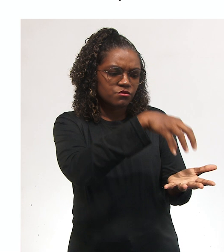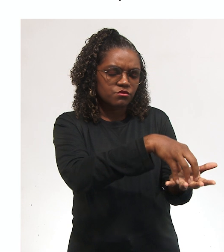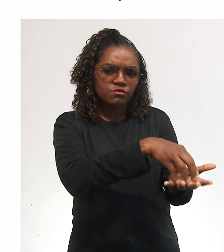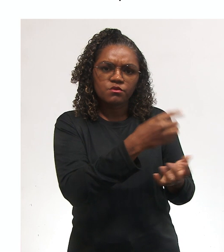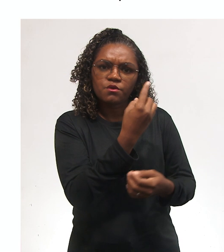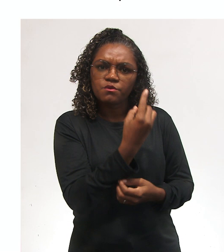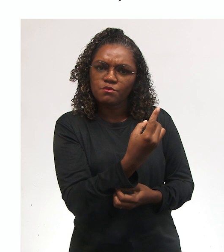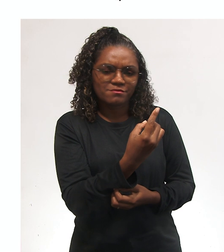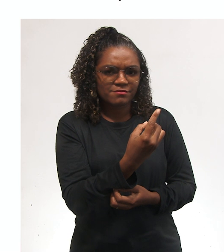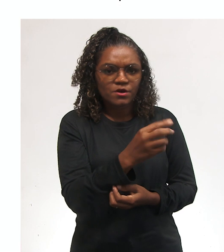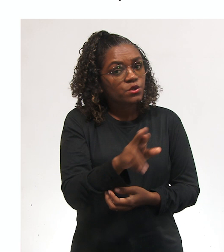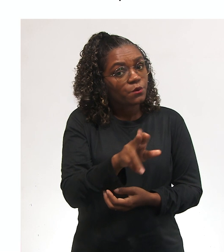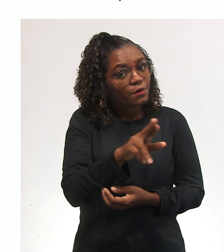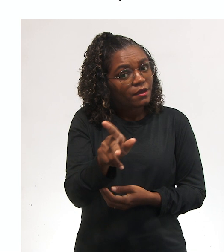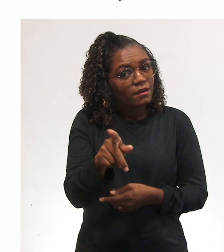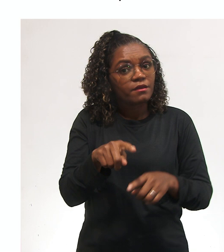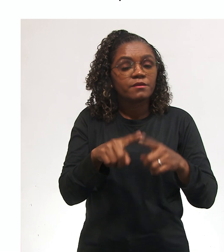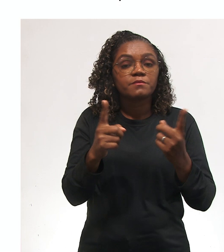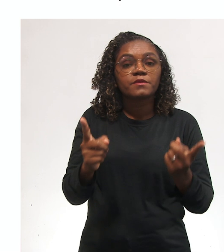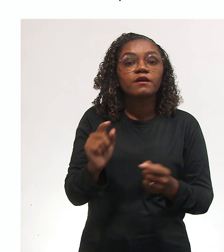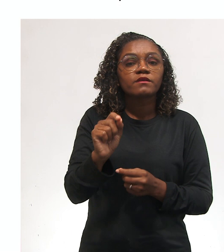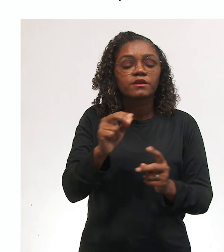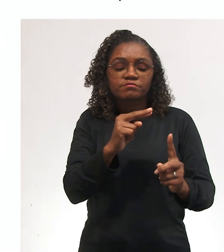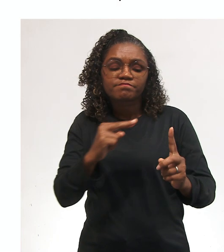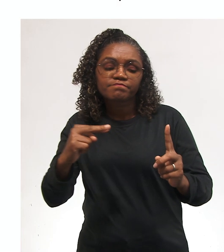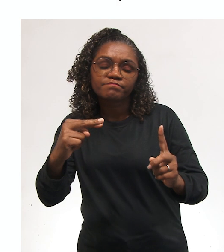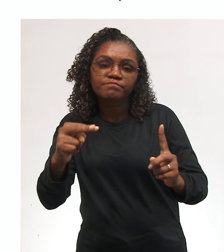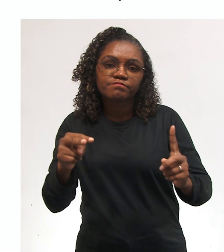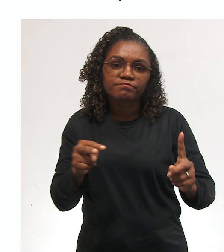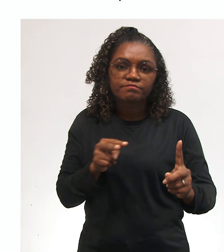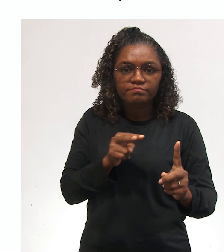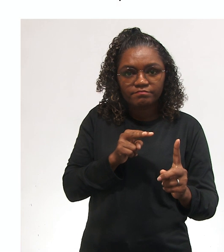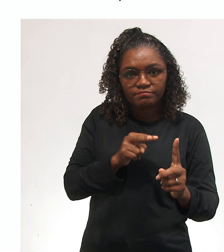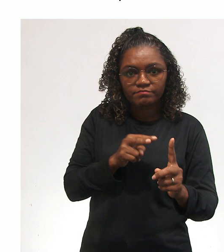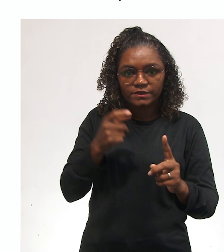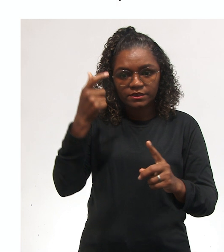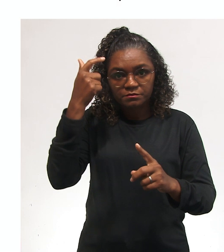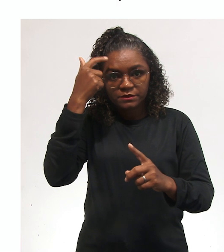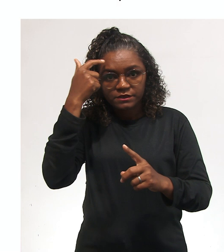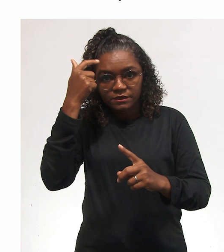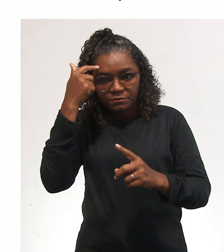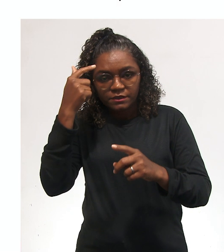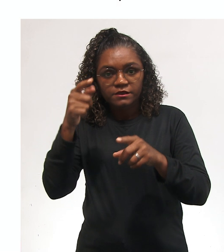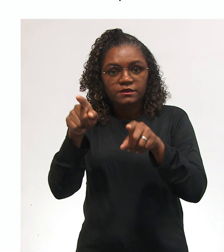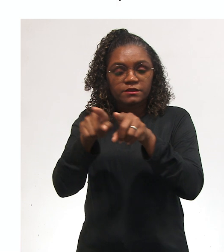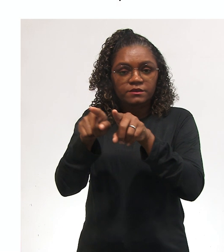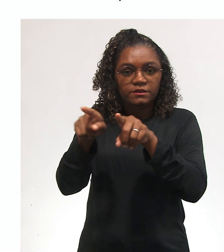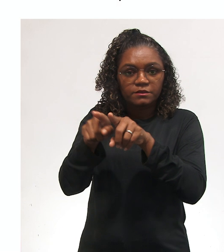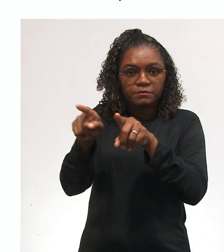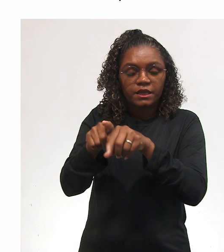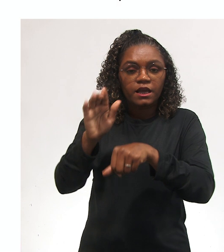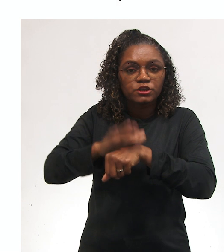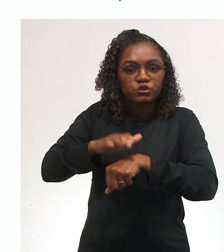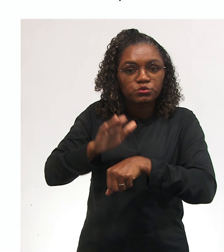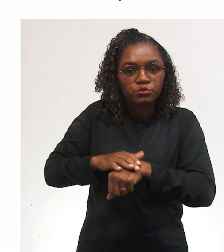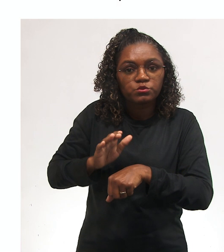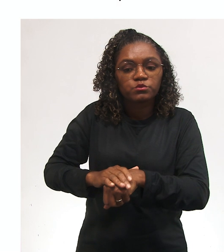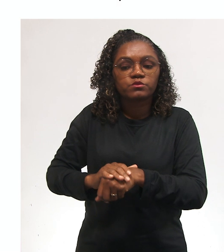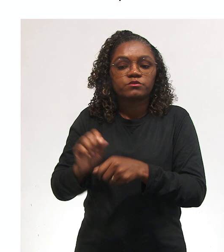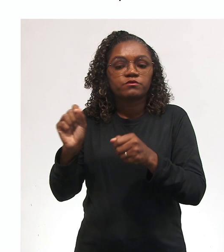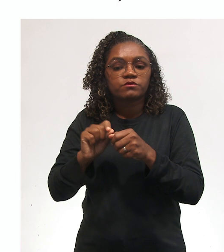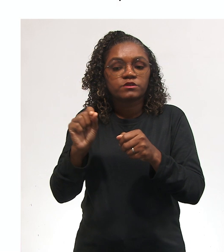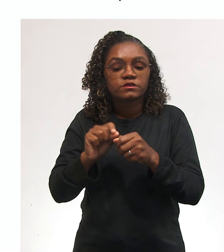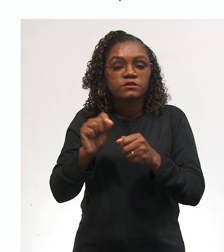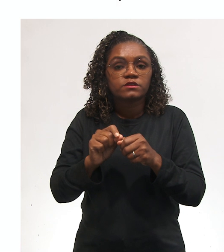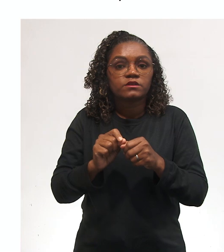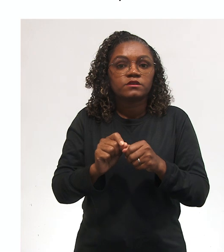outras épocas, mas é uma concepção de pensamento e atitude a ser praticada em todos